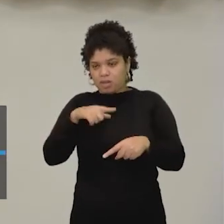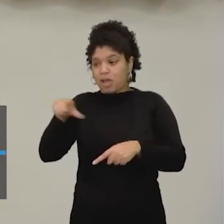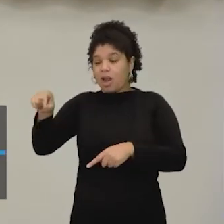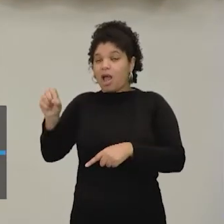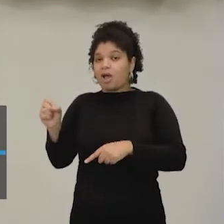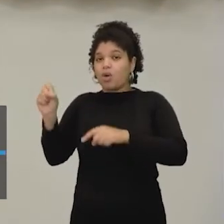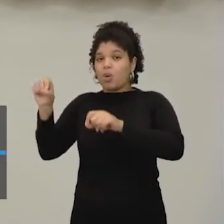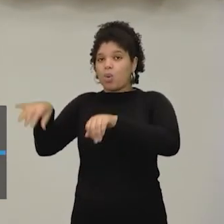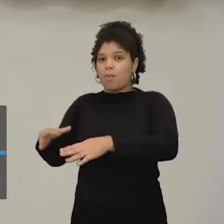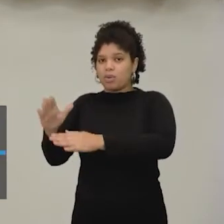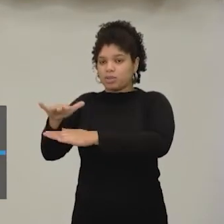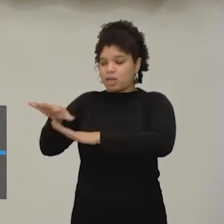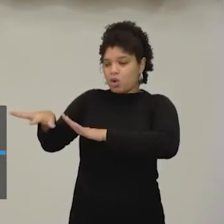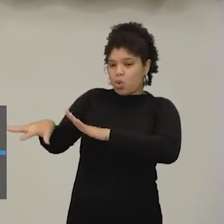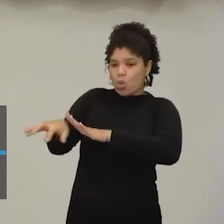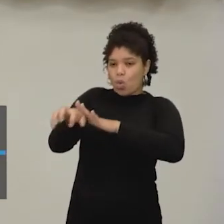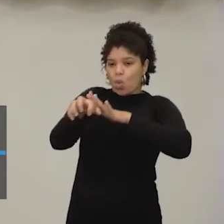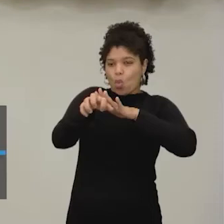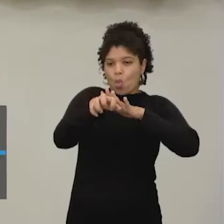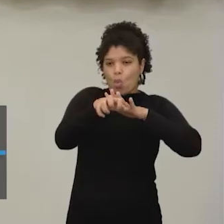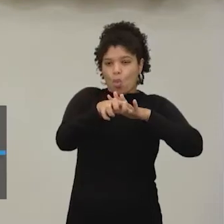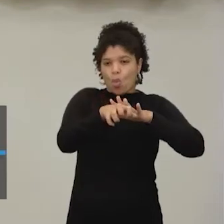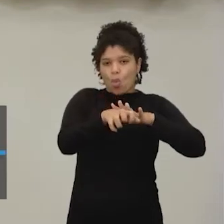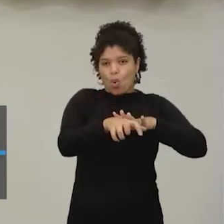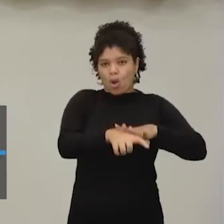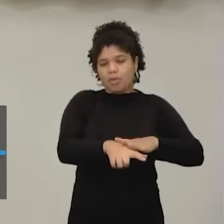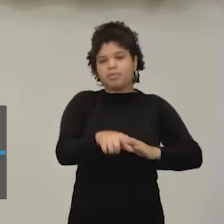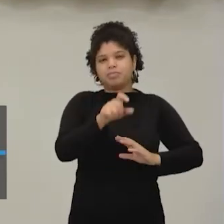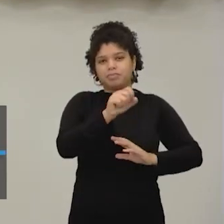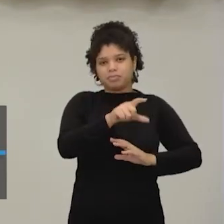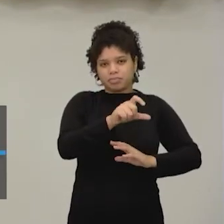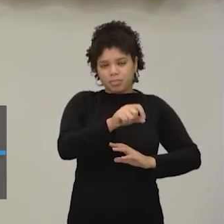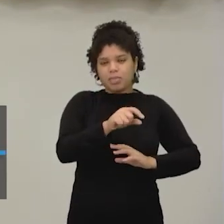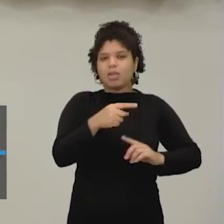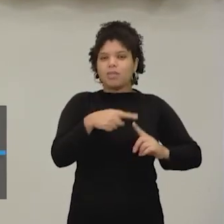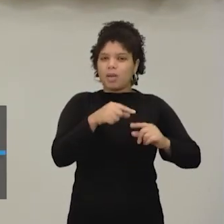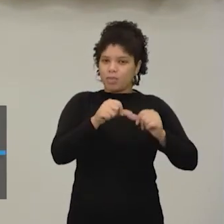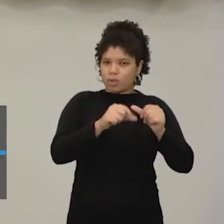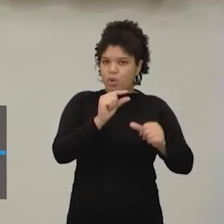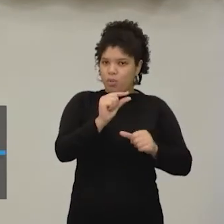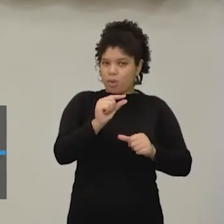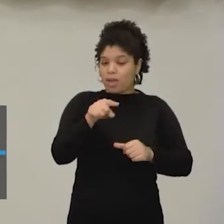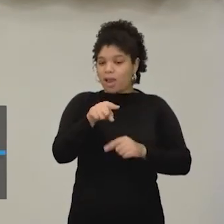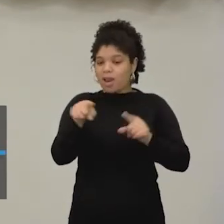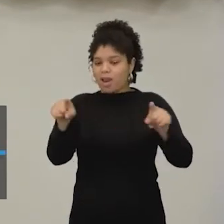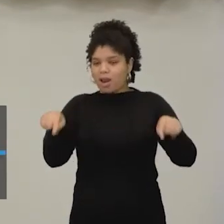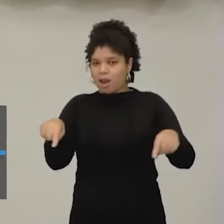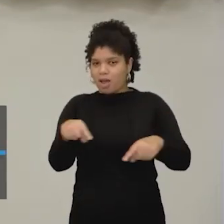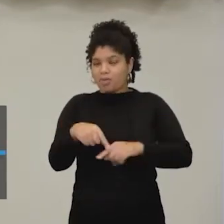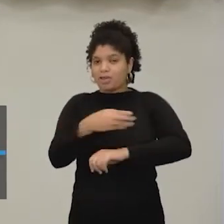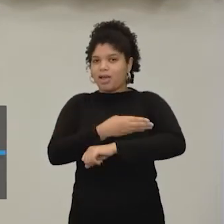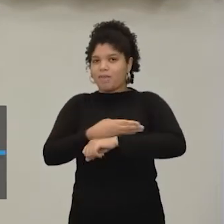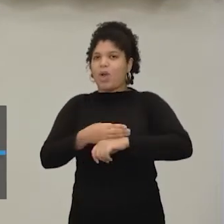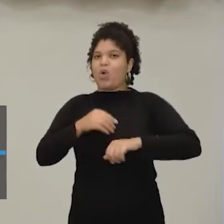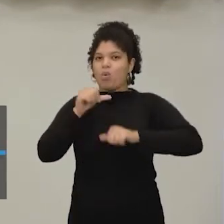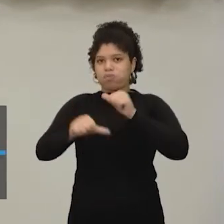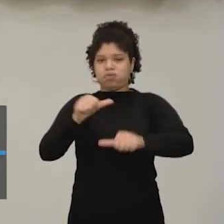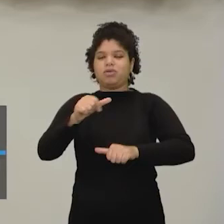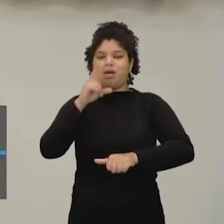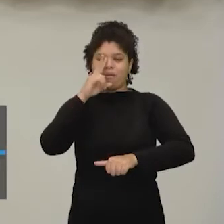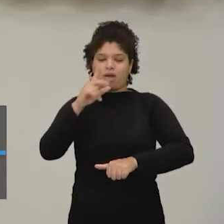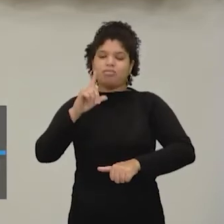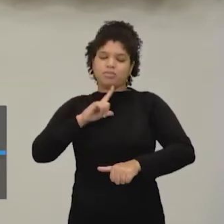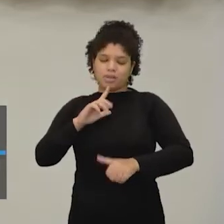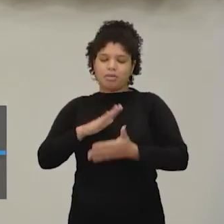está mais secando, fica já com o sal visível. A outra, você enxerga o mar, né, a água do mar. Então, ali eles vão